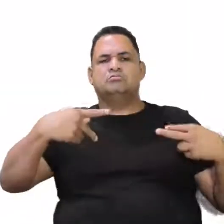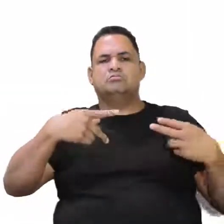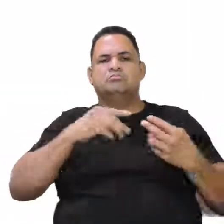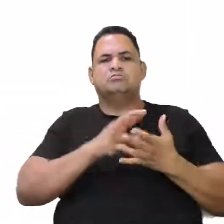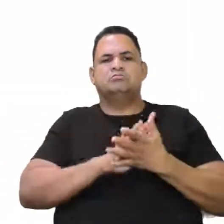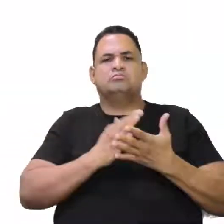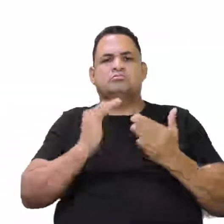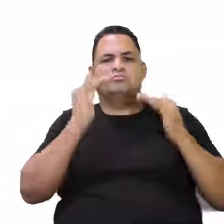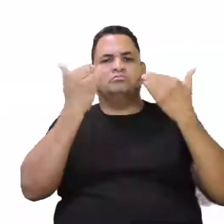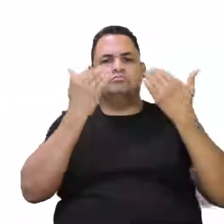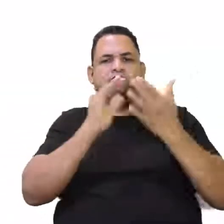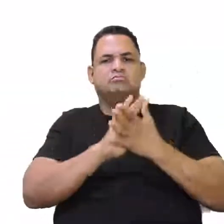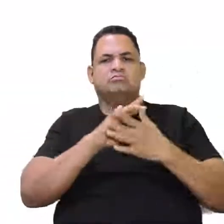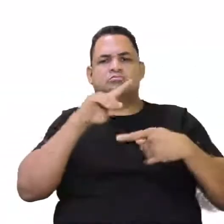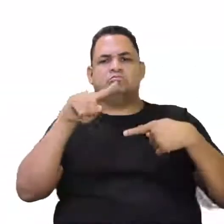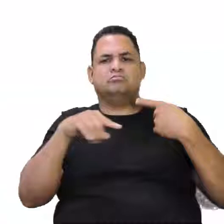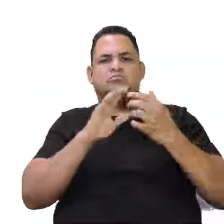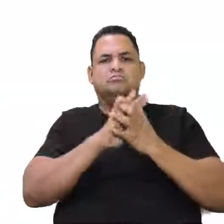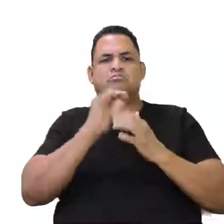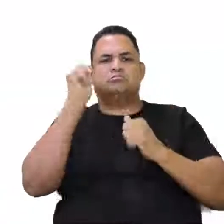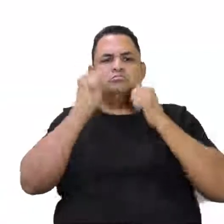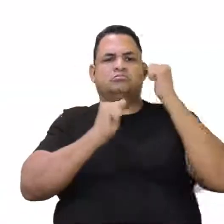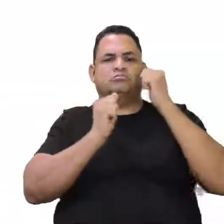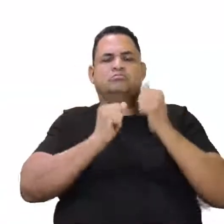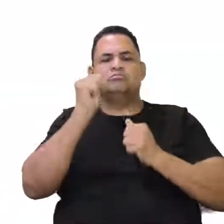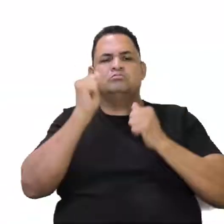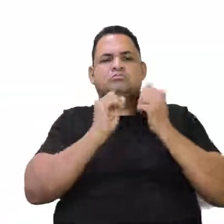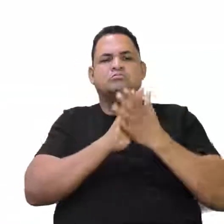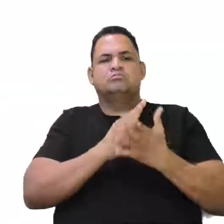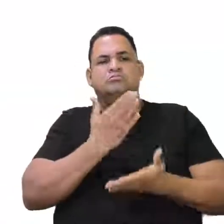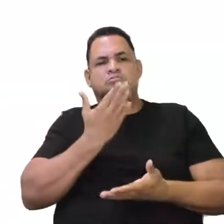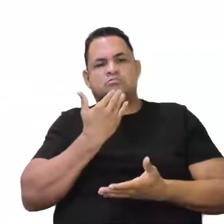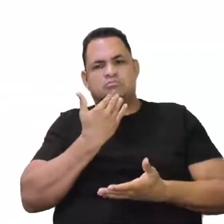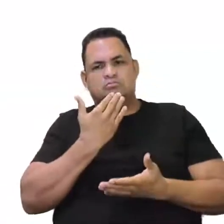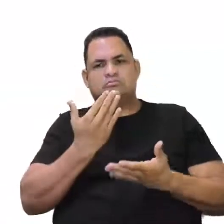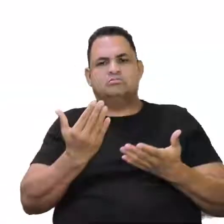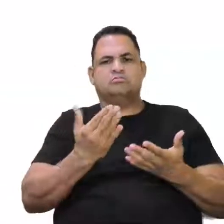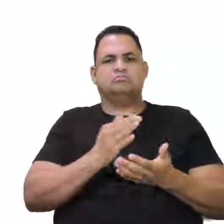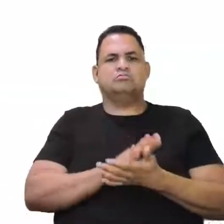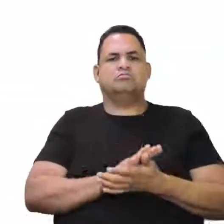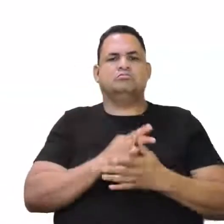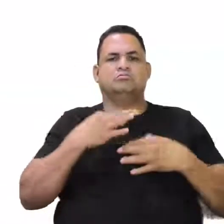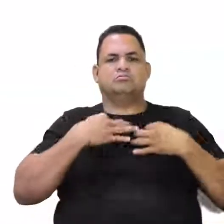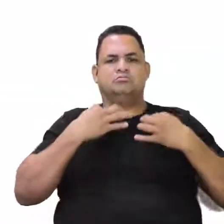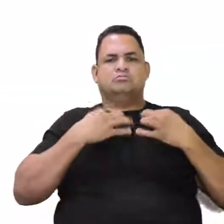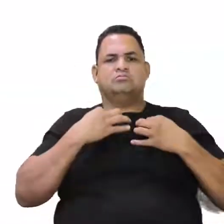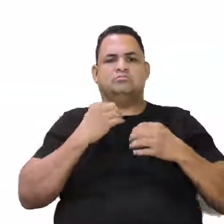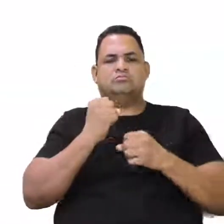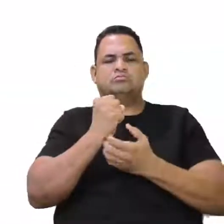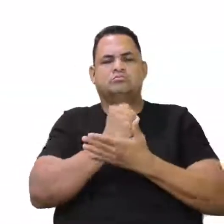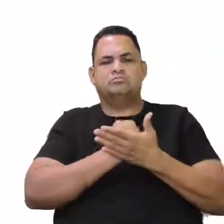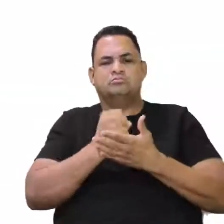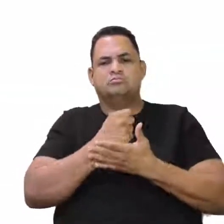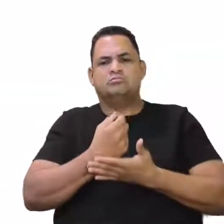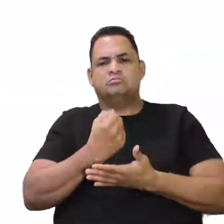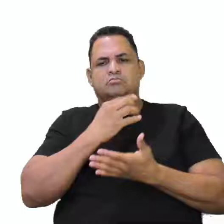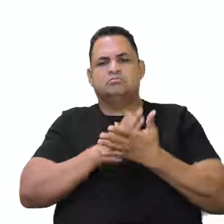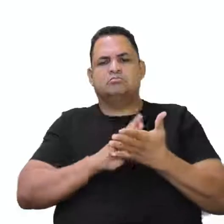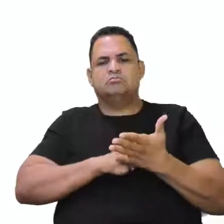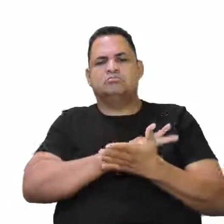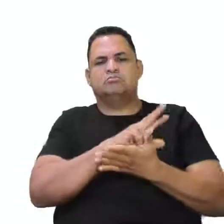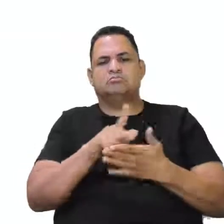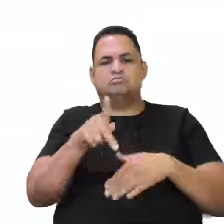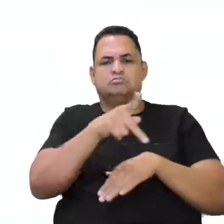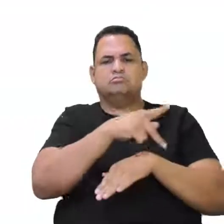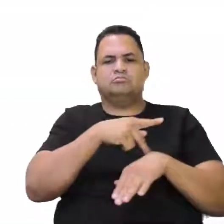que atrai a atenção e o interesse de indústrias alimentícia, têxtil e farmacêutica de